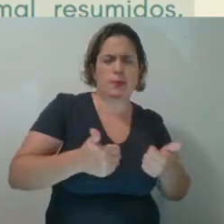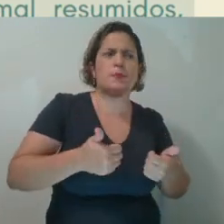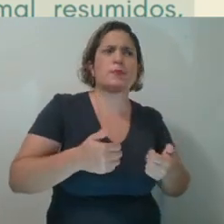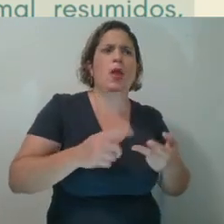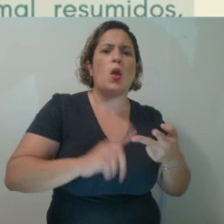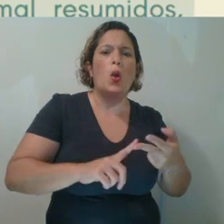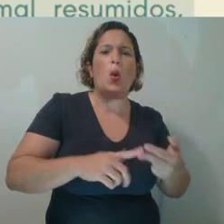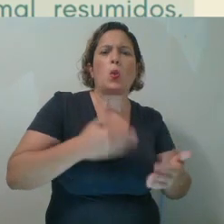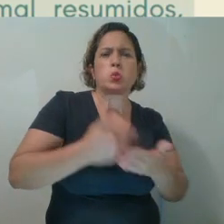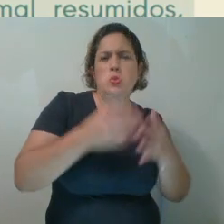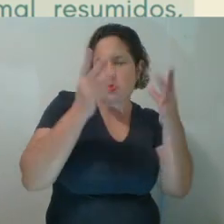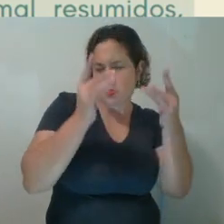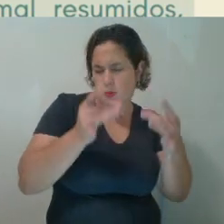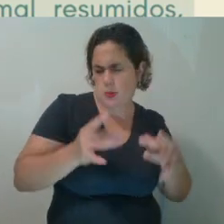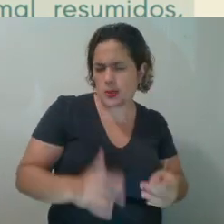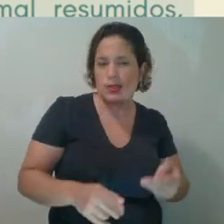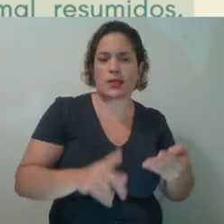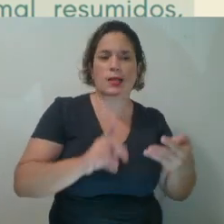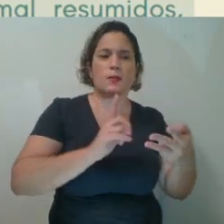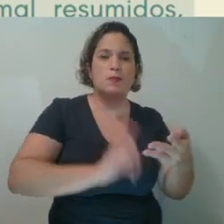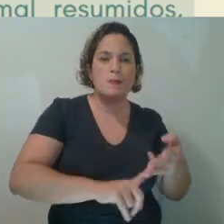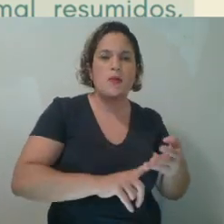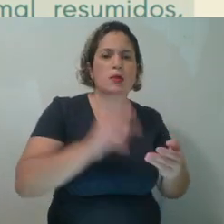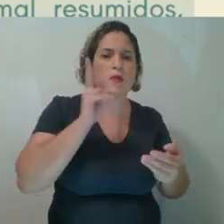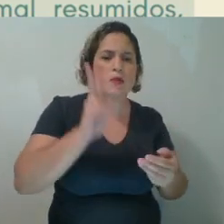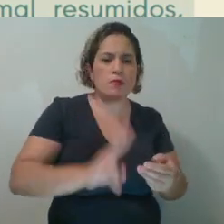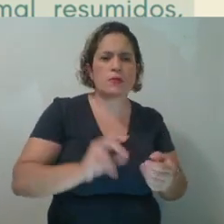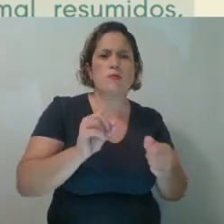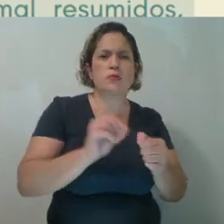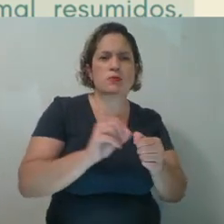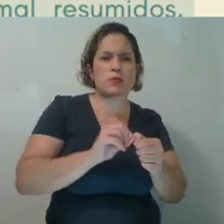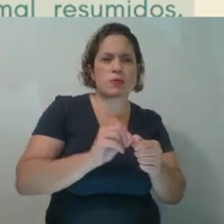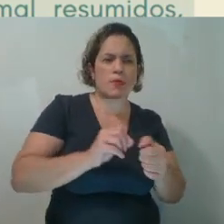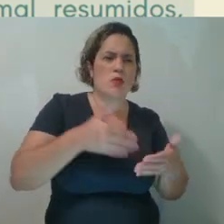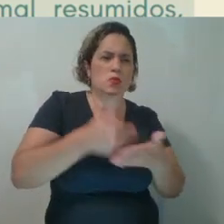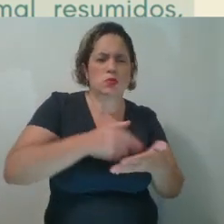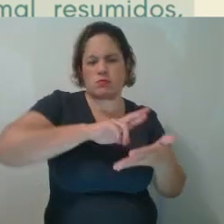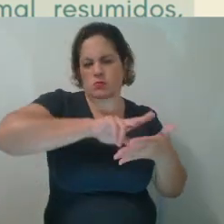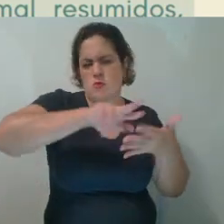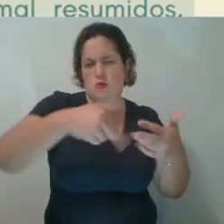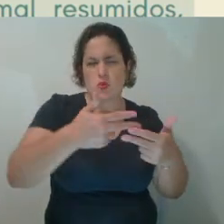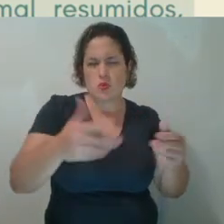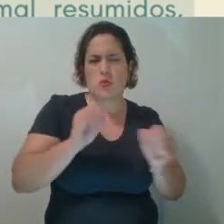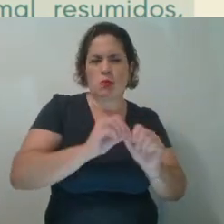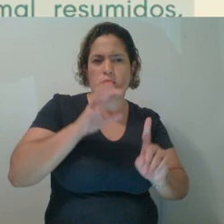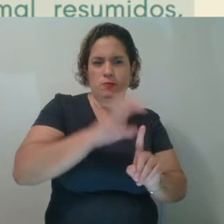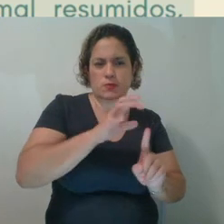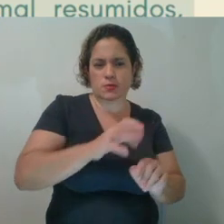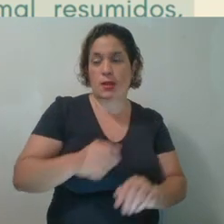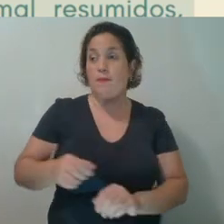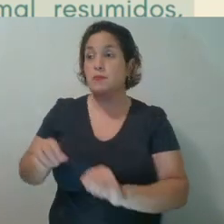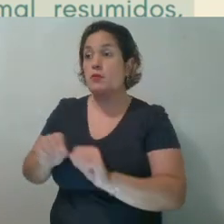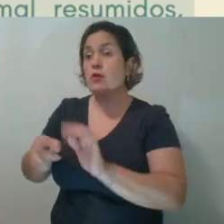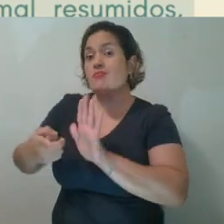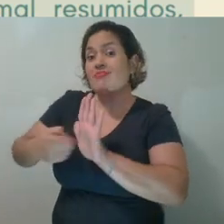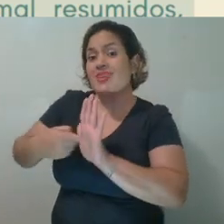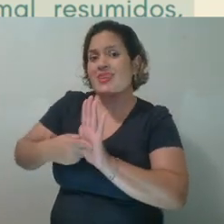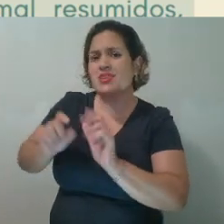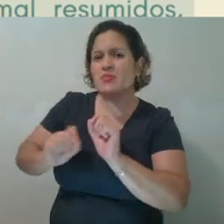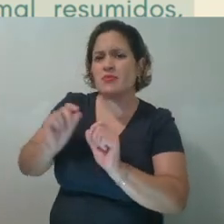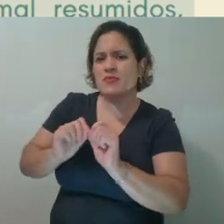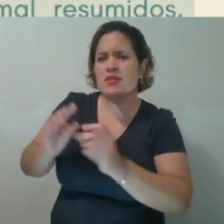é minucioso e a avaliação de diversas variáveis de confusão. E os pontos negativos foi a falta de